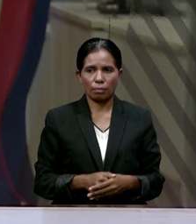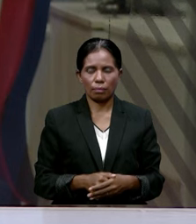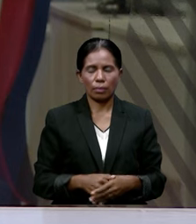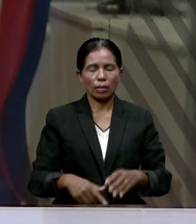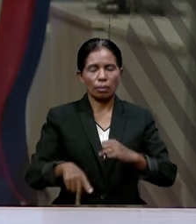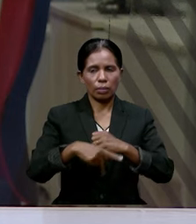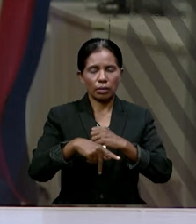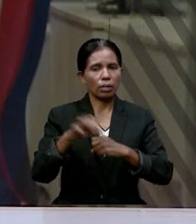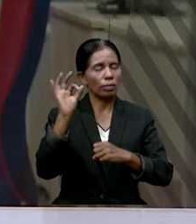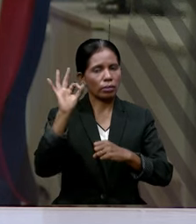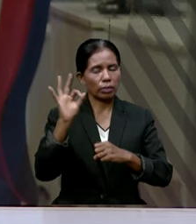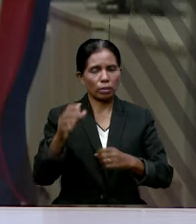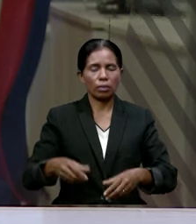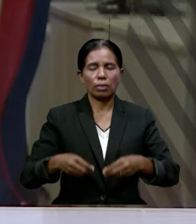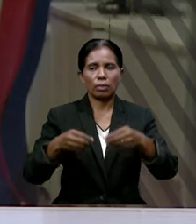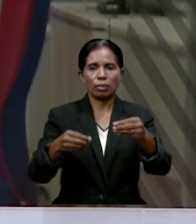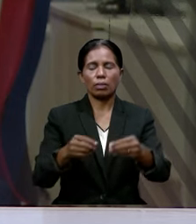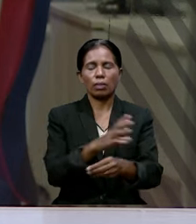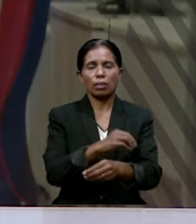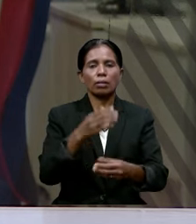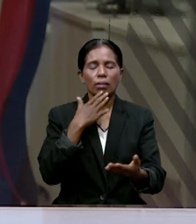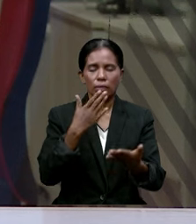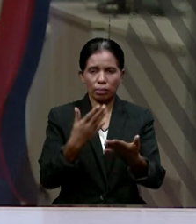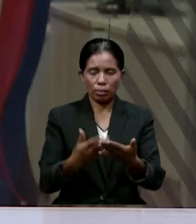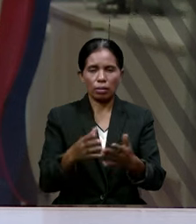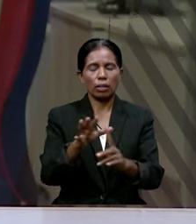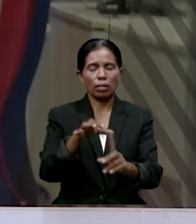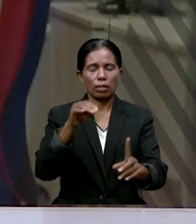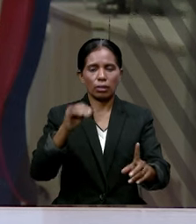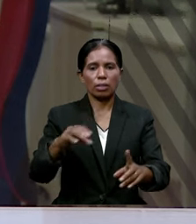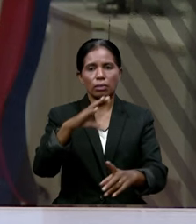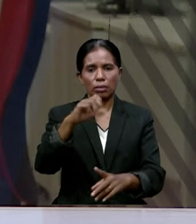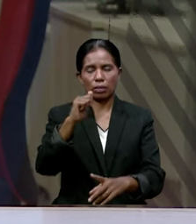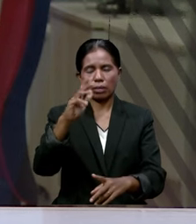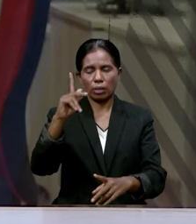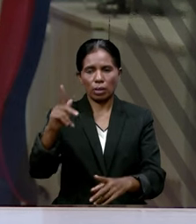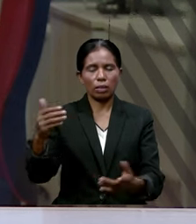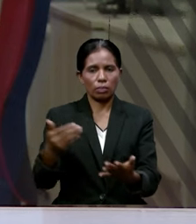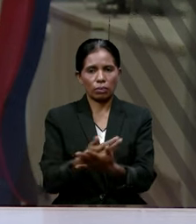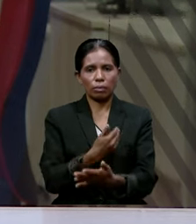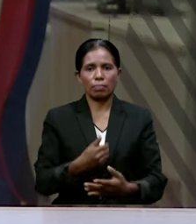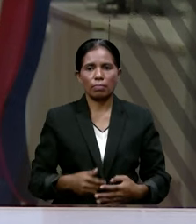Bancada Fretilense daqui a corresposta ao consenso com a eleição do comissário anticorrupção.